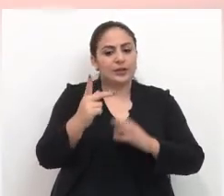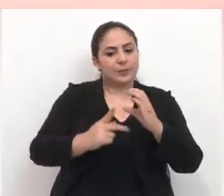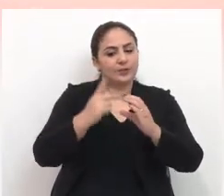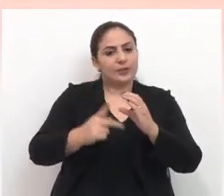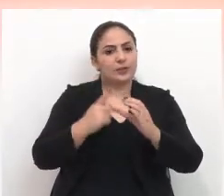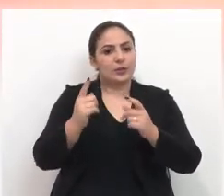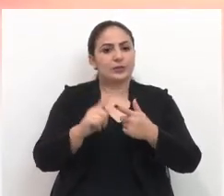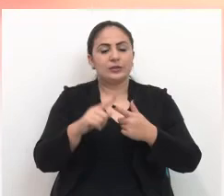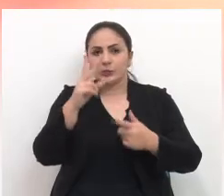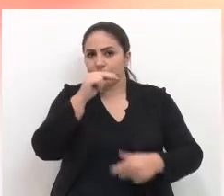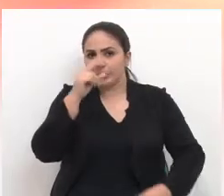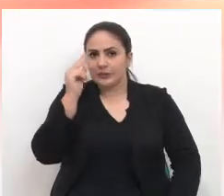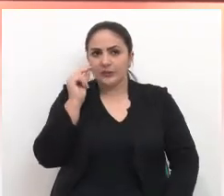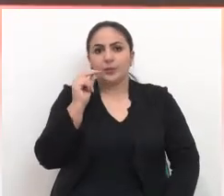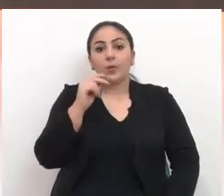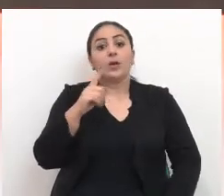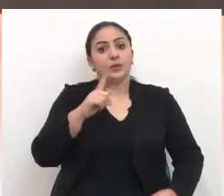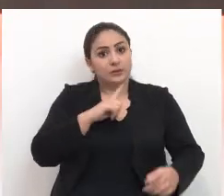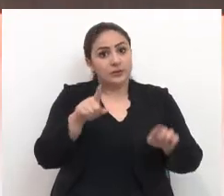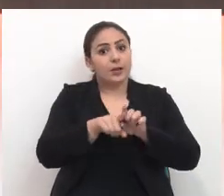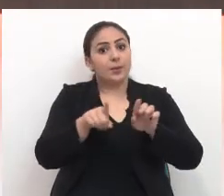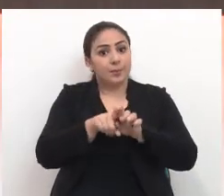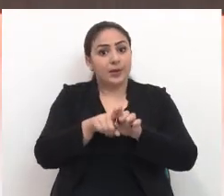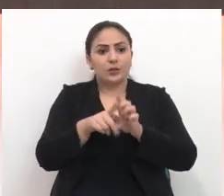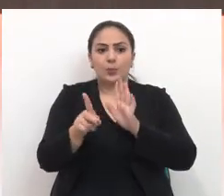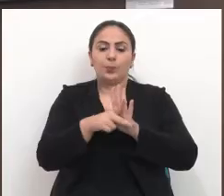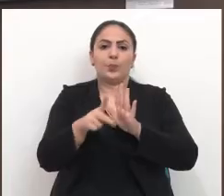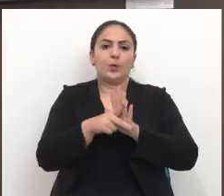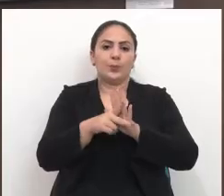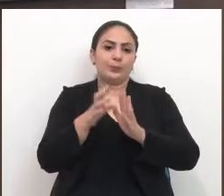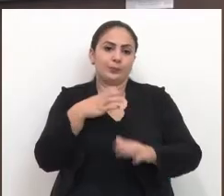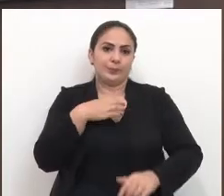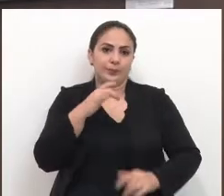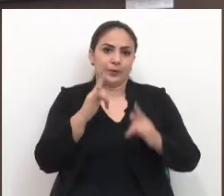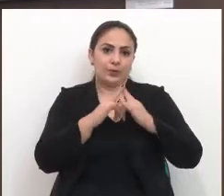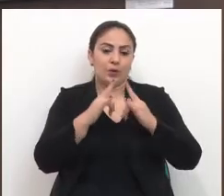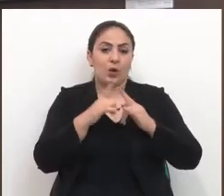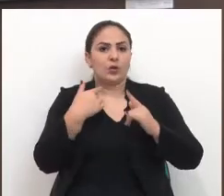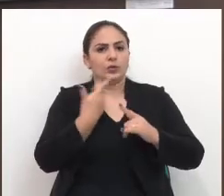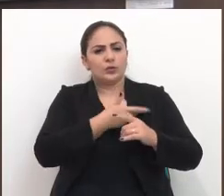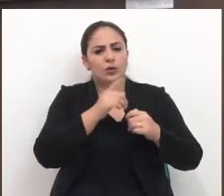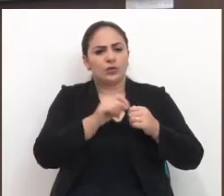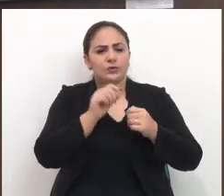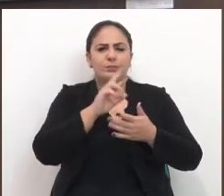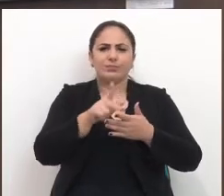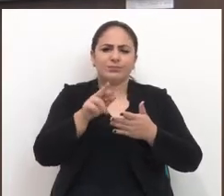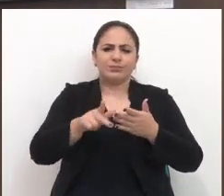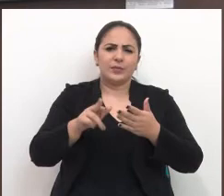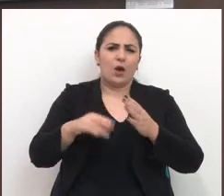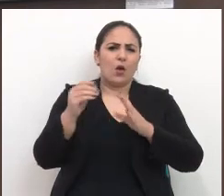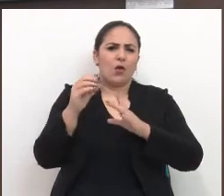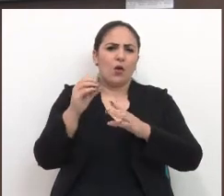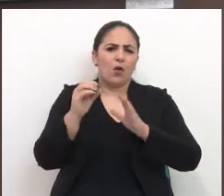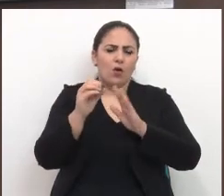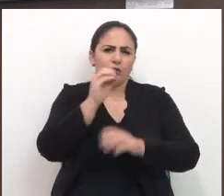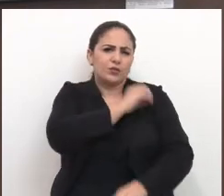e, consequentemente, também do próprio acervo do Instituto. Então nós reunimos ali diversos